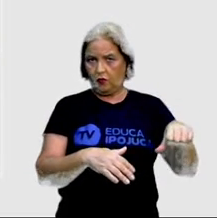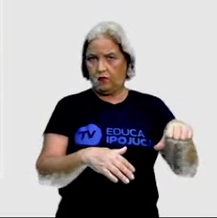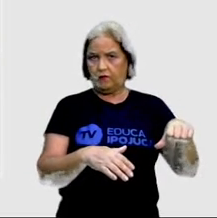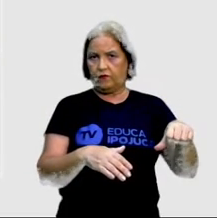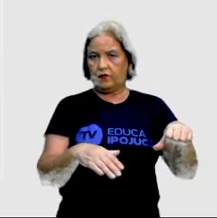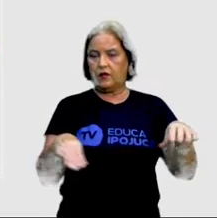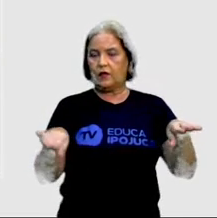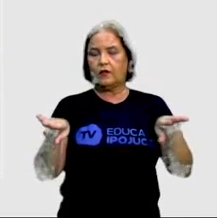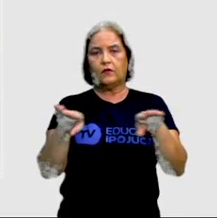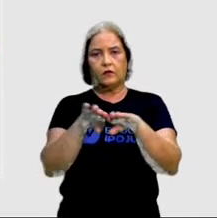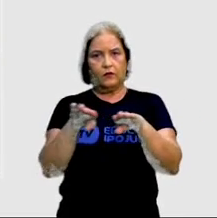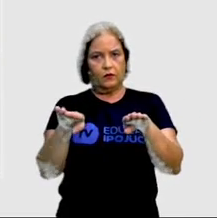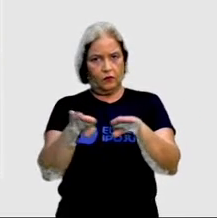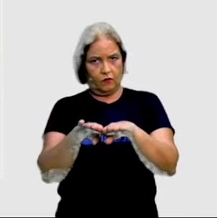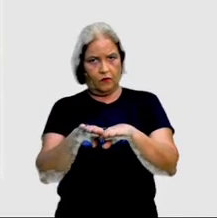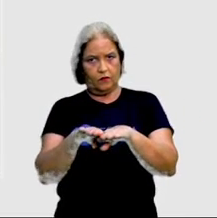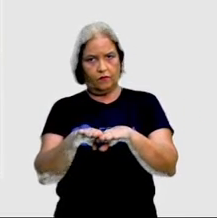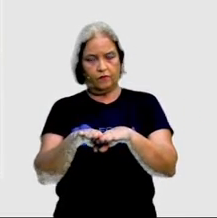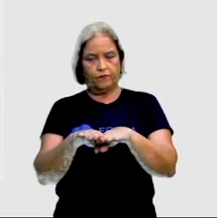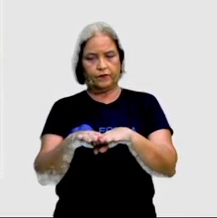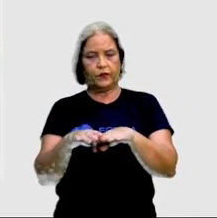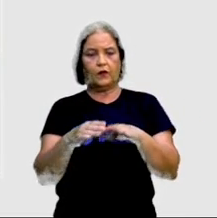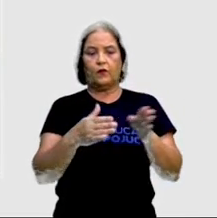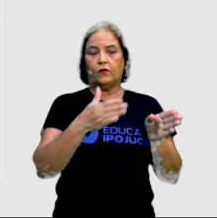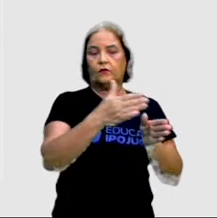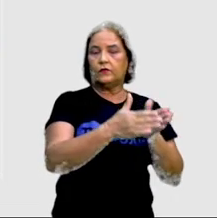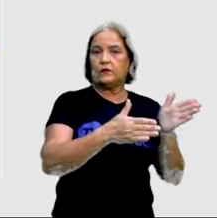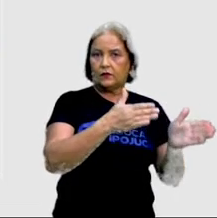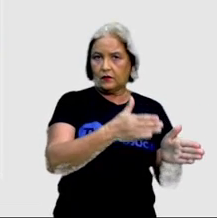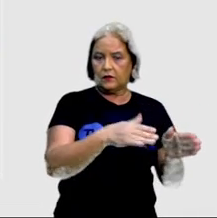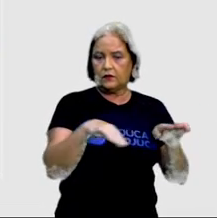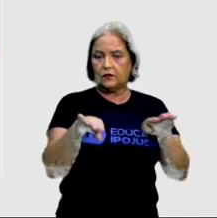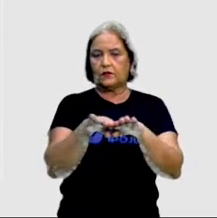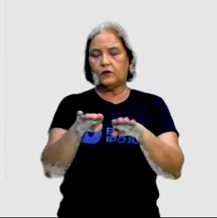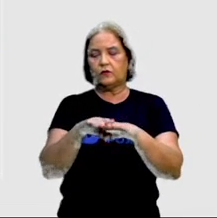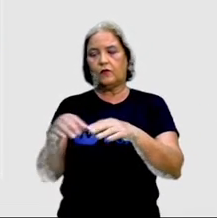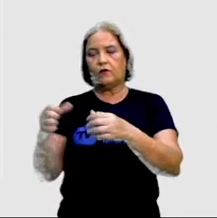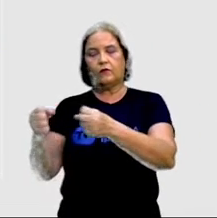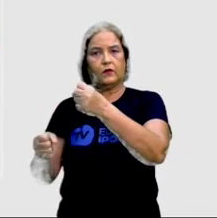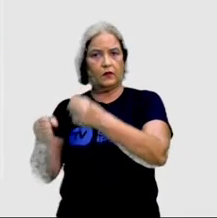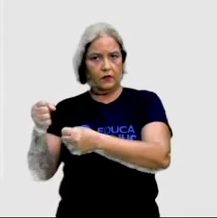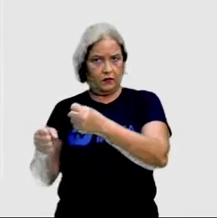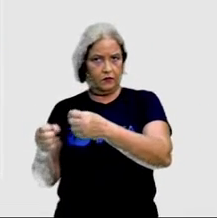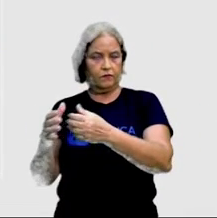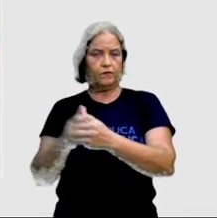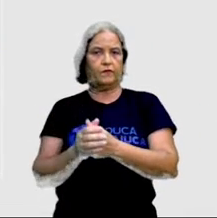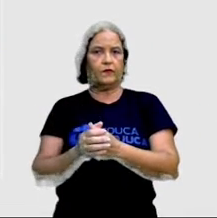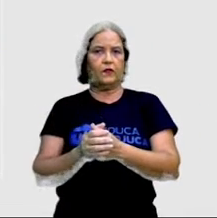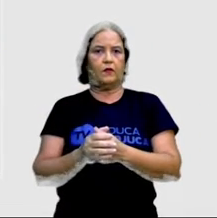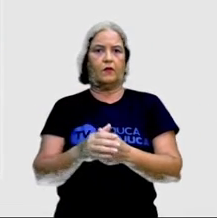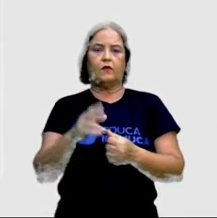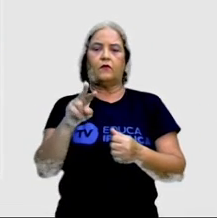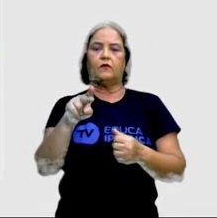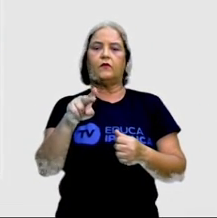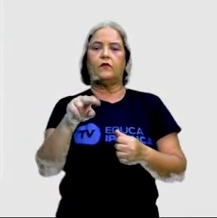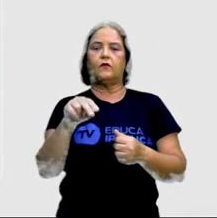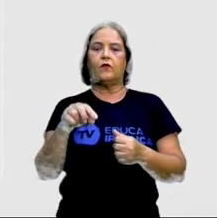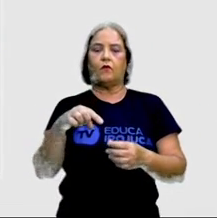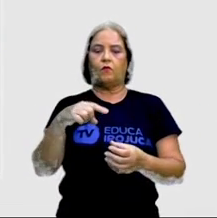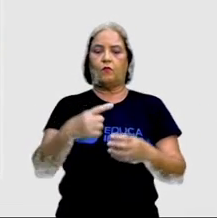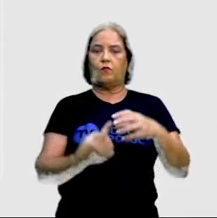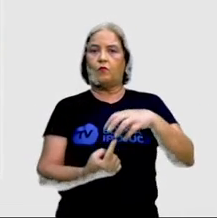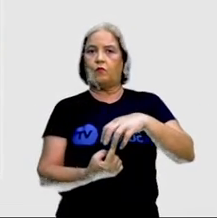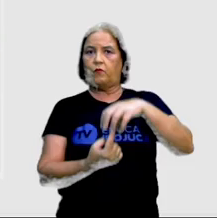quantidade de trem a mesma quantidade de carrinhos o mesmo acontece aqui com os balões